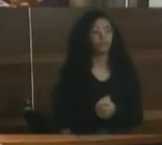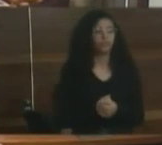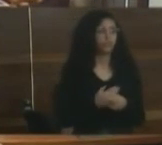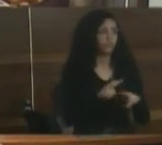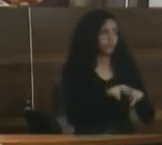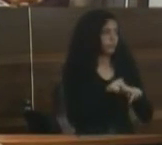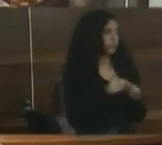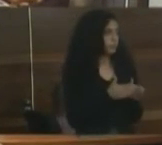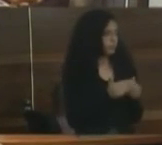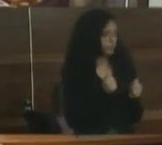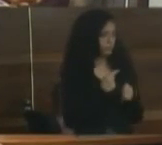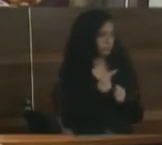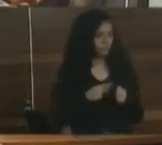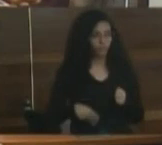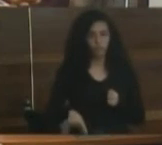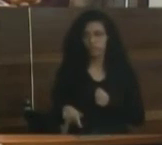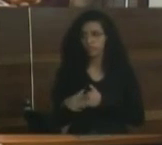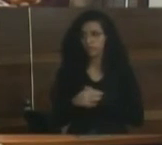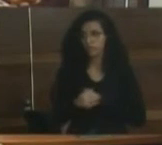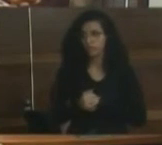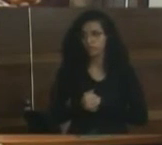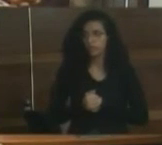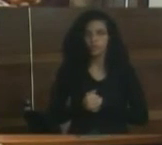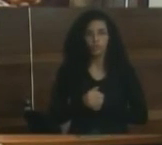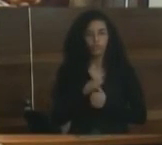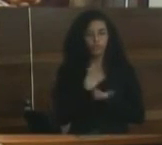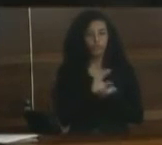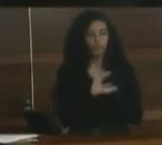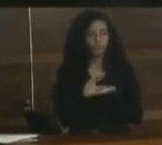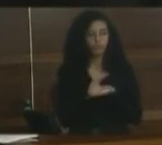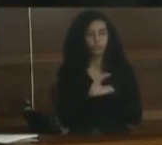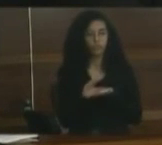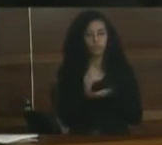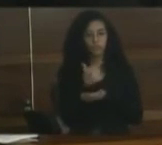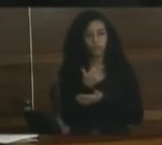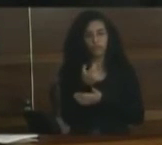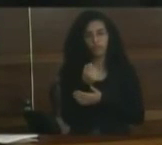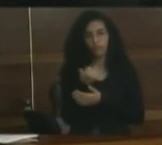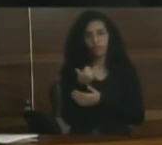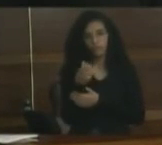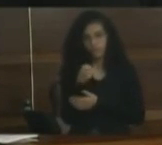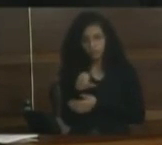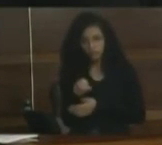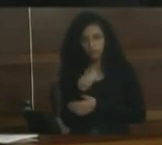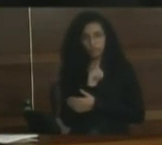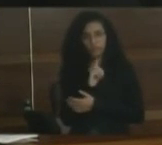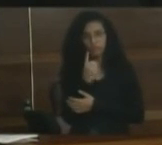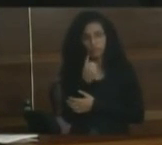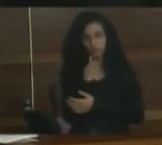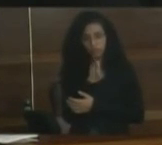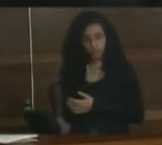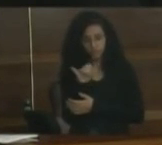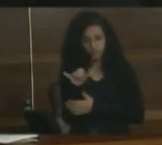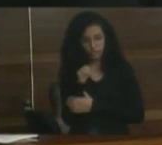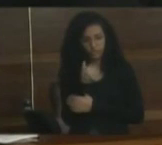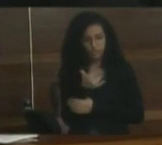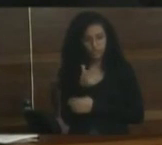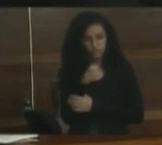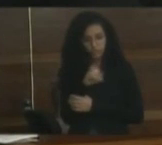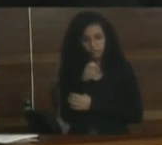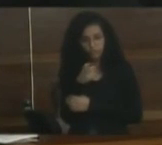solicitação do presidente da comissão orçamento de 2019 nós fechamos um bilhão